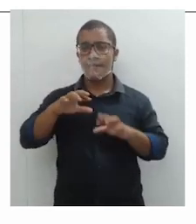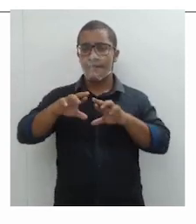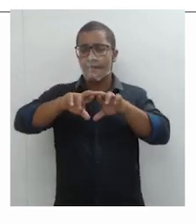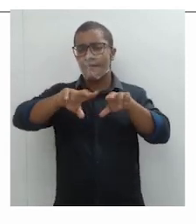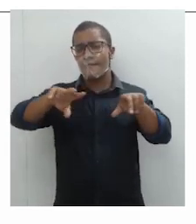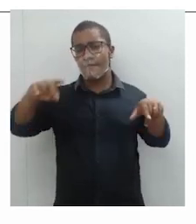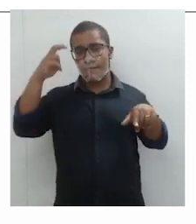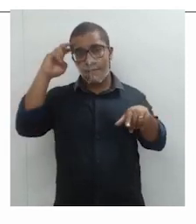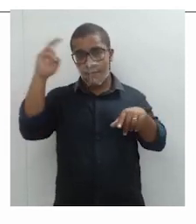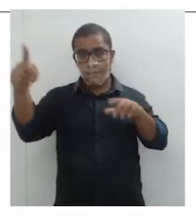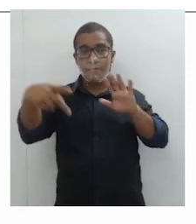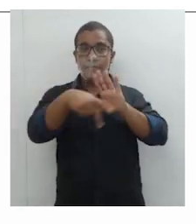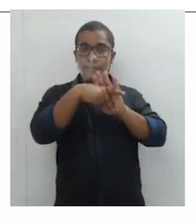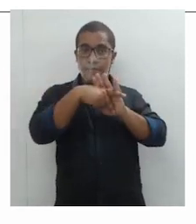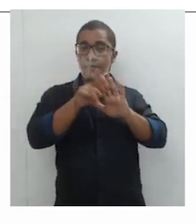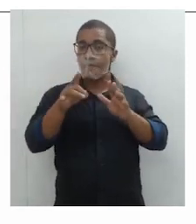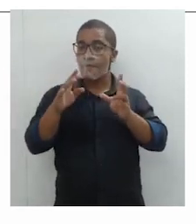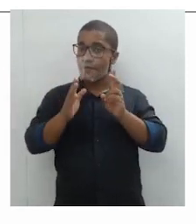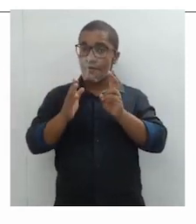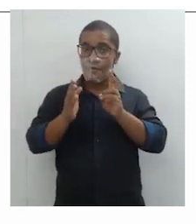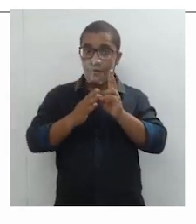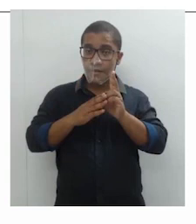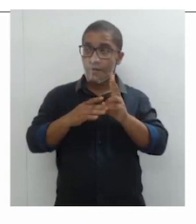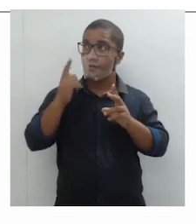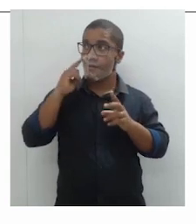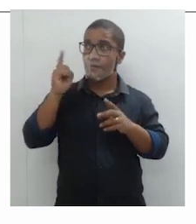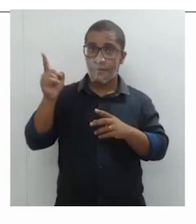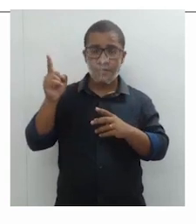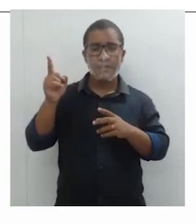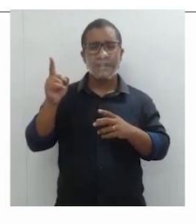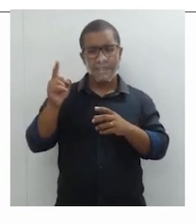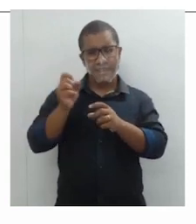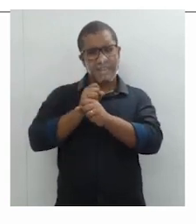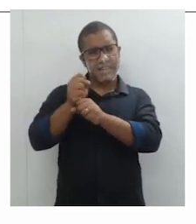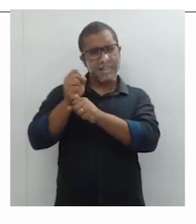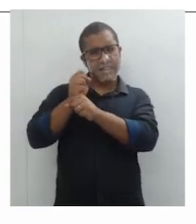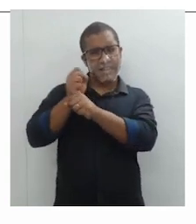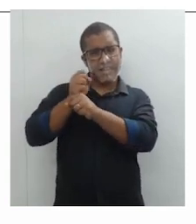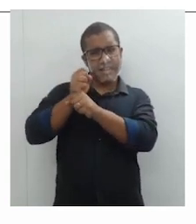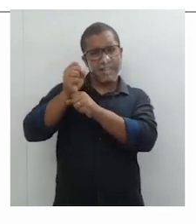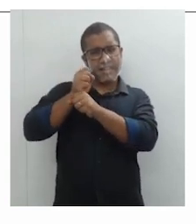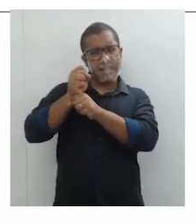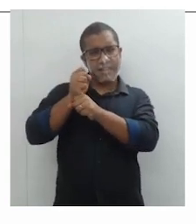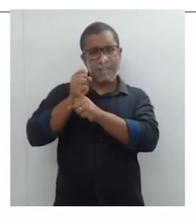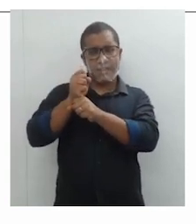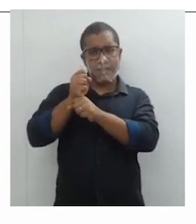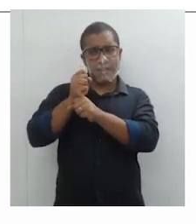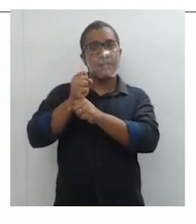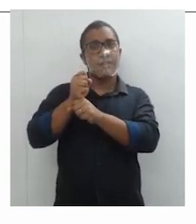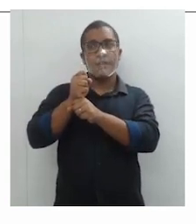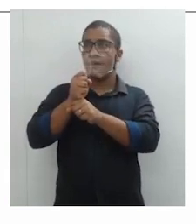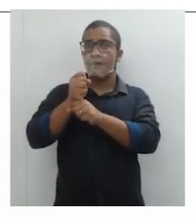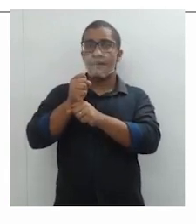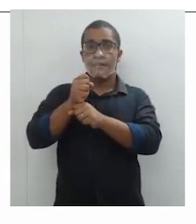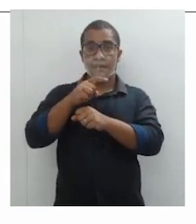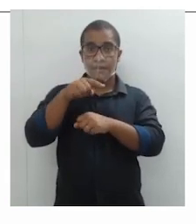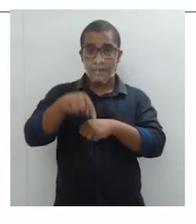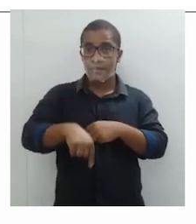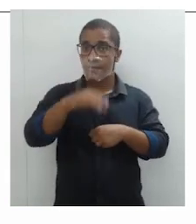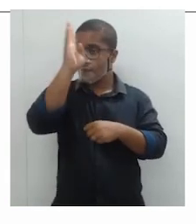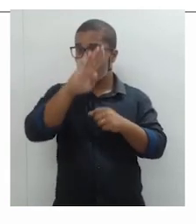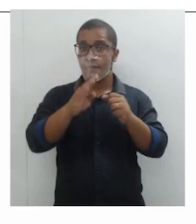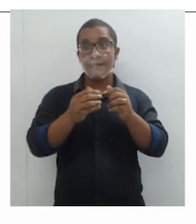toda a sua cultura e no caso aqui igreja uma cultura muito antiga muito mais antiga do que é o nosso país vamos